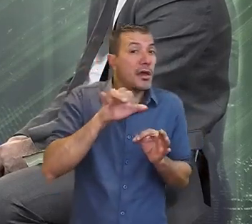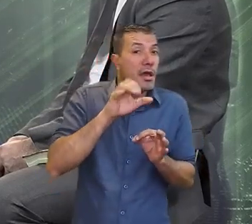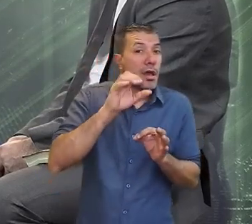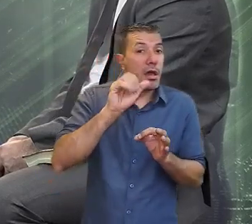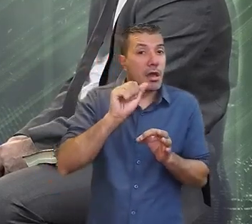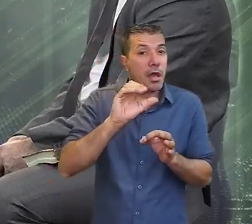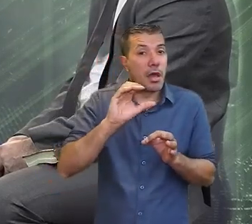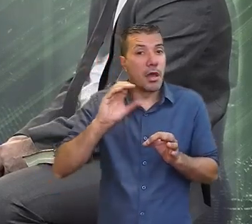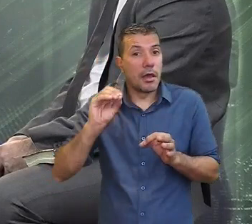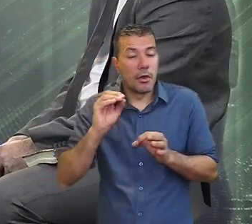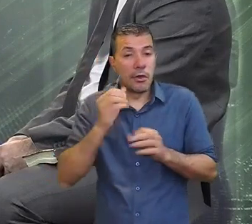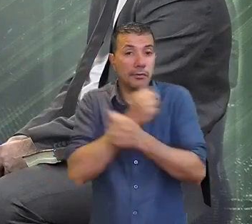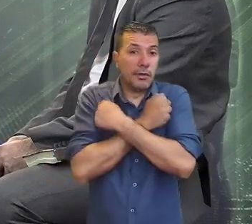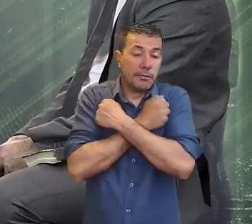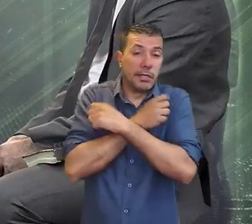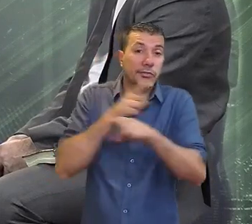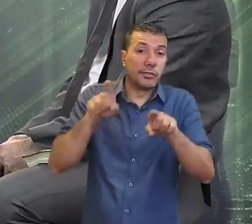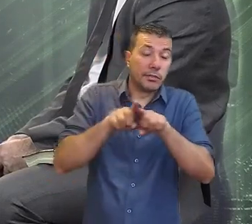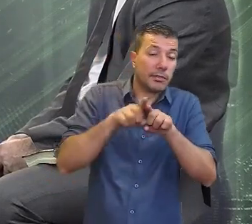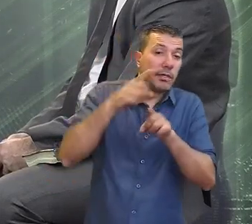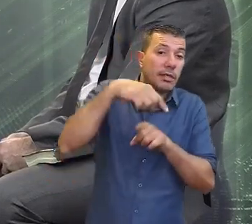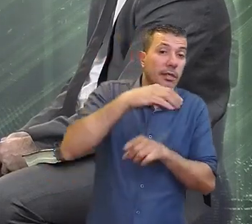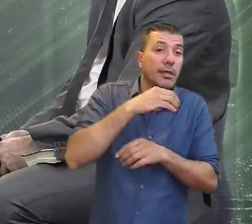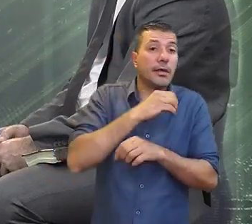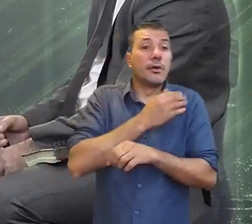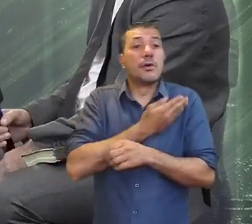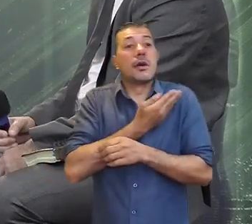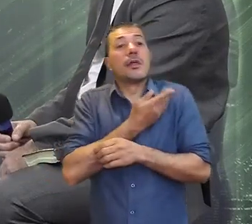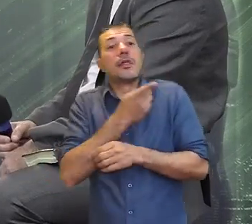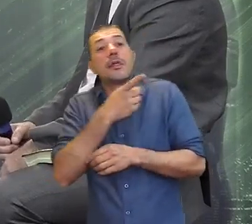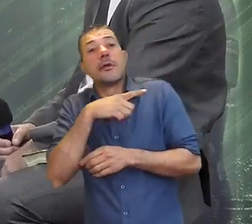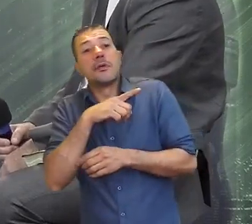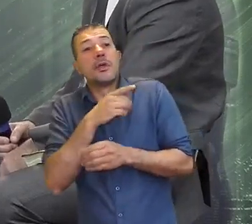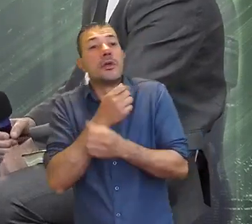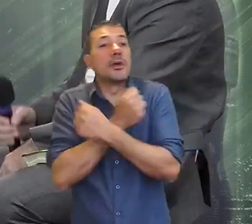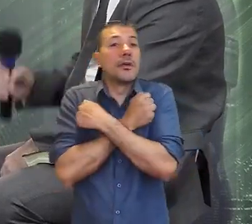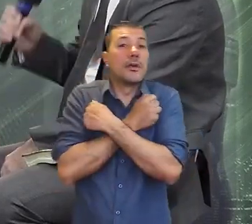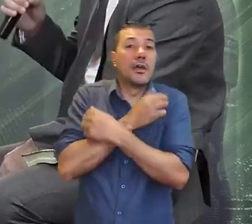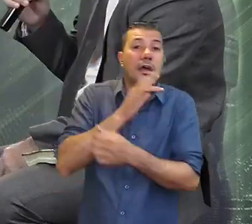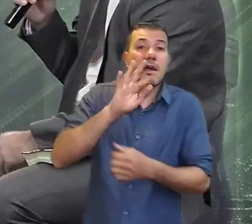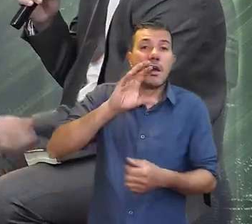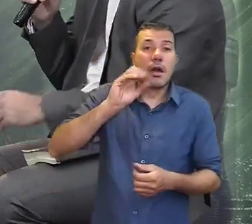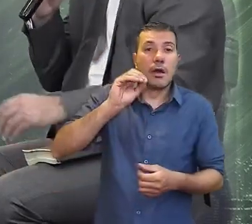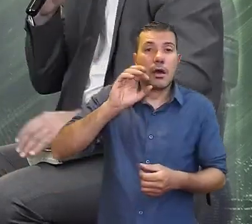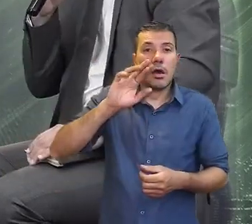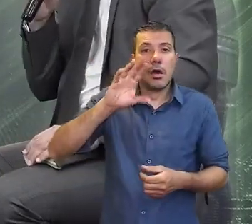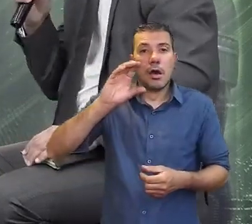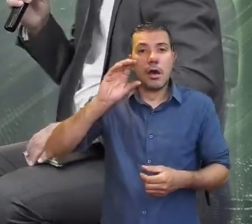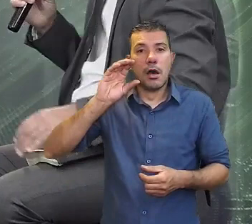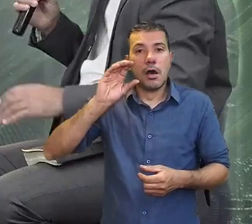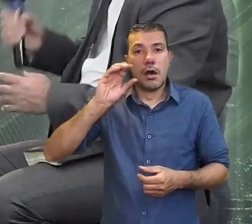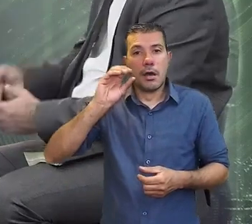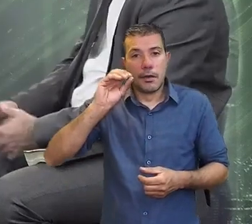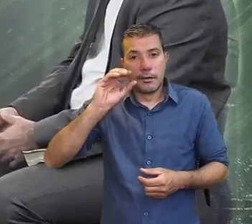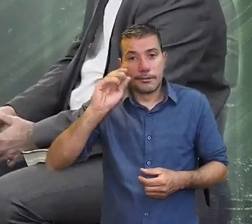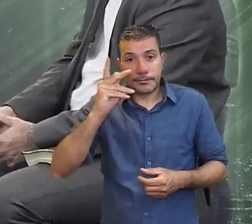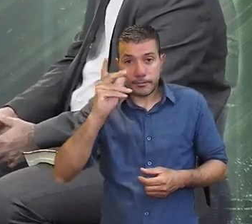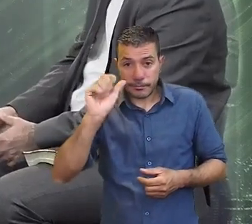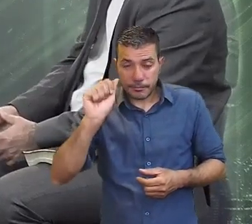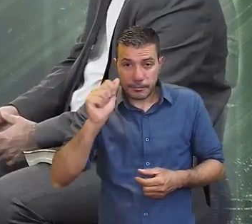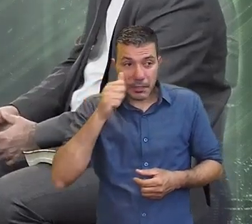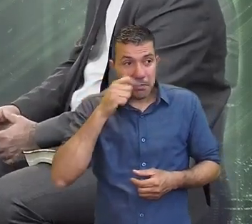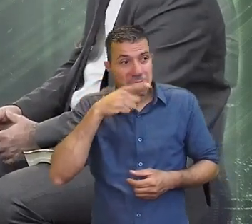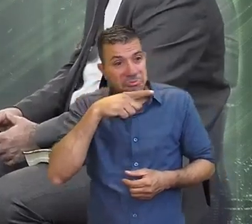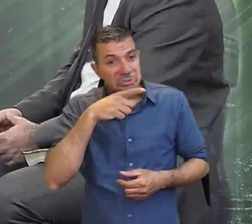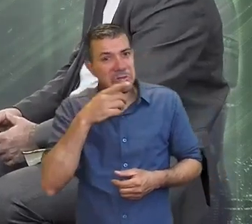sempre ajuda aí também. E agora, pastor Casimiro, manda um abraço lá para o nosso povo lá do Franco da Rocha. Ok, com Mas certeza. Mas antes do senhor mandar um abraço, vocês perceberam que